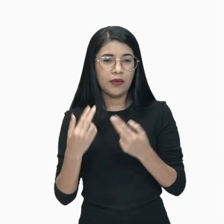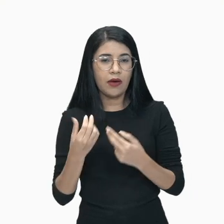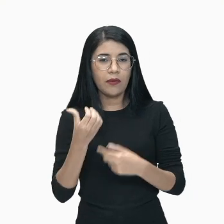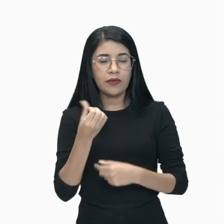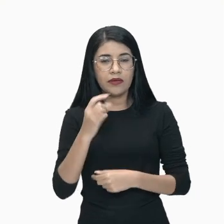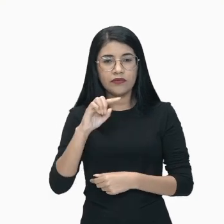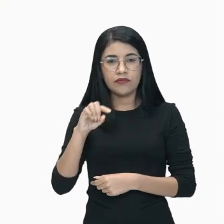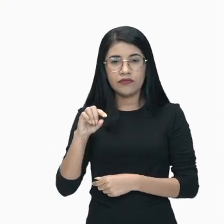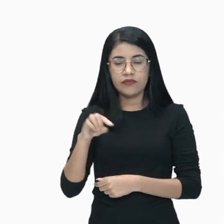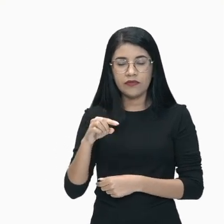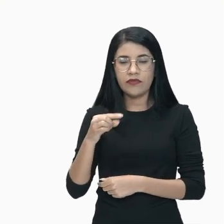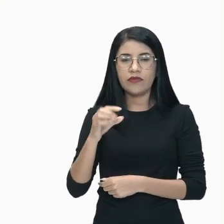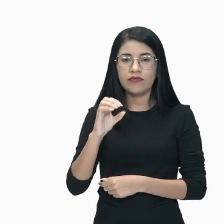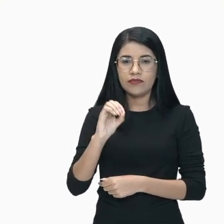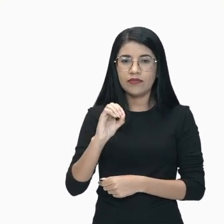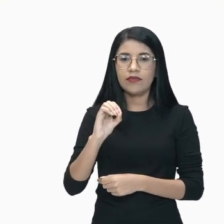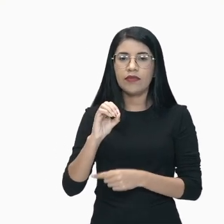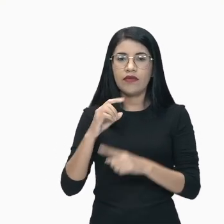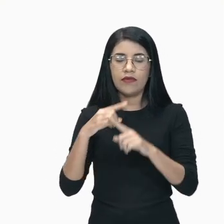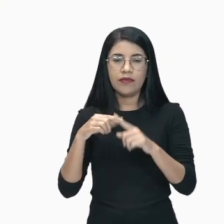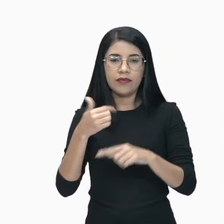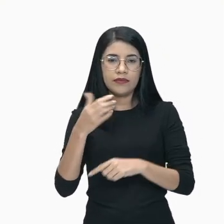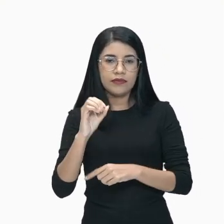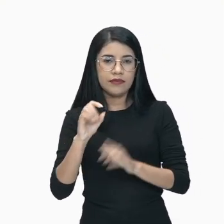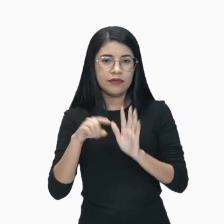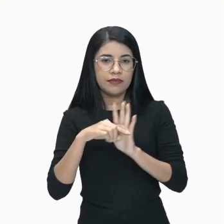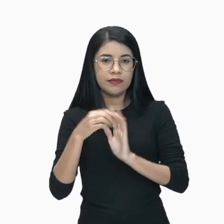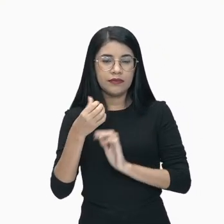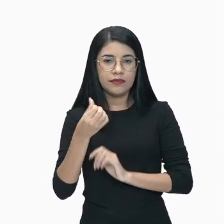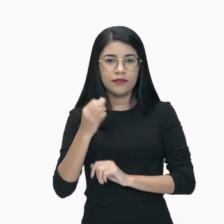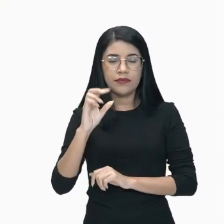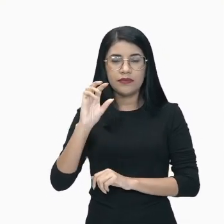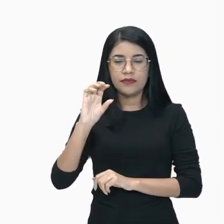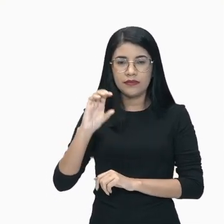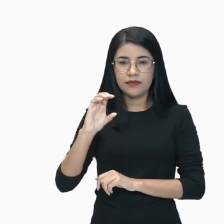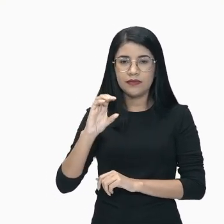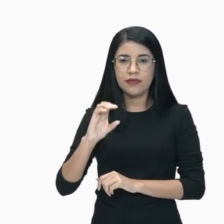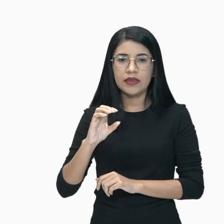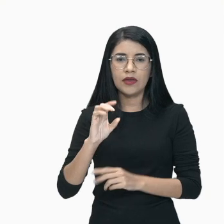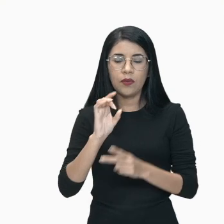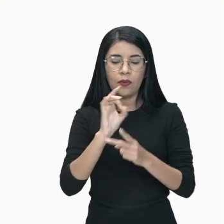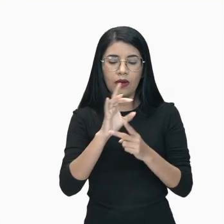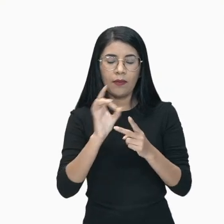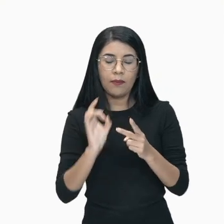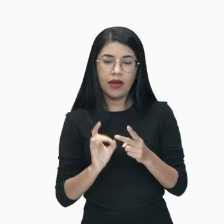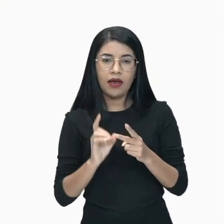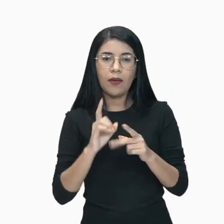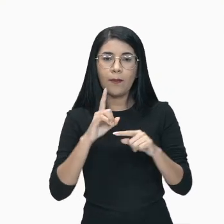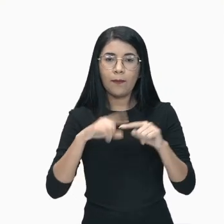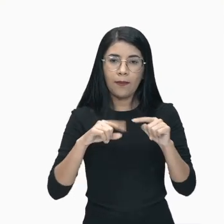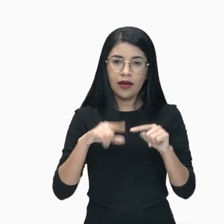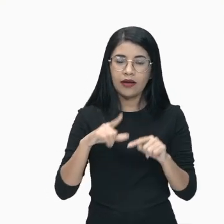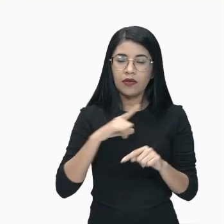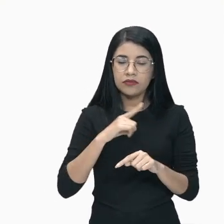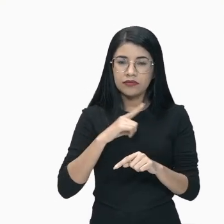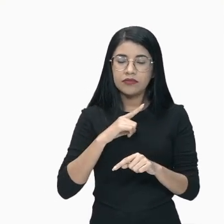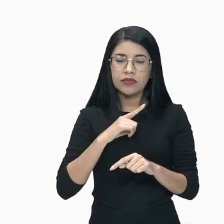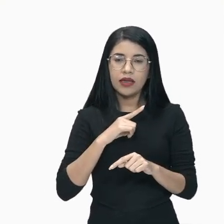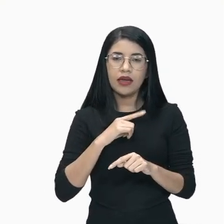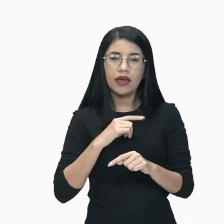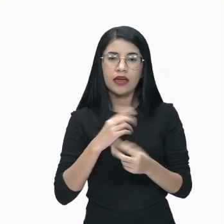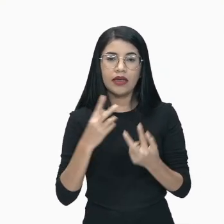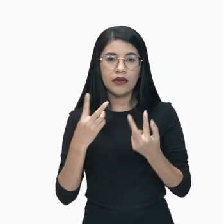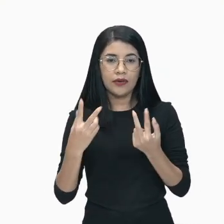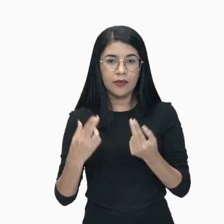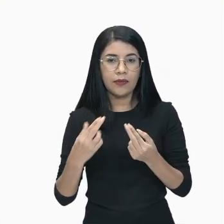6 coulomb cada um. Então, cada corpo tem essa carga, tá, pessoal? Cada corpo tem a carga de 6